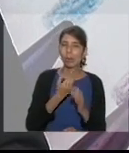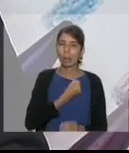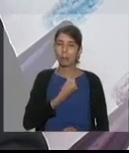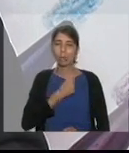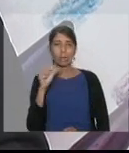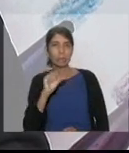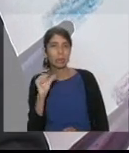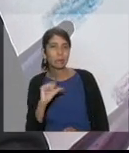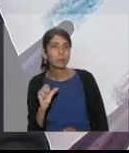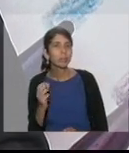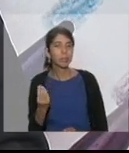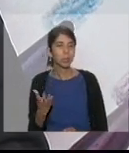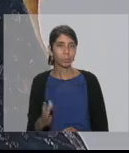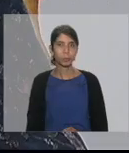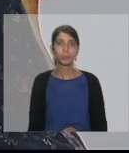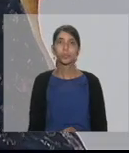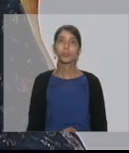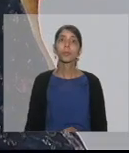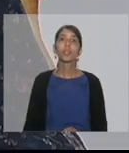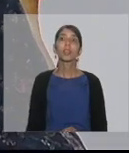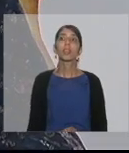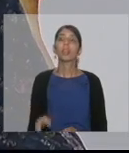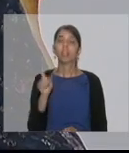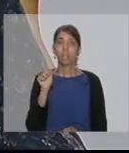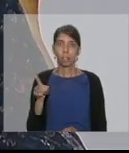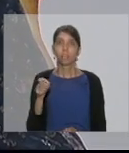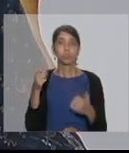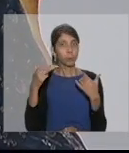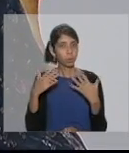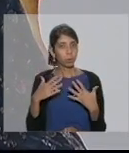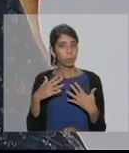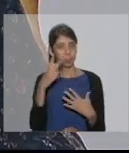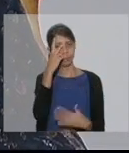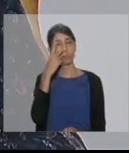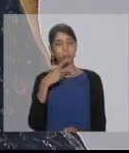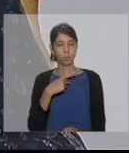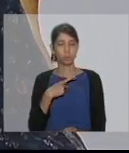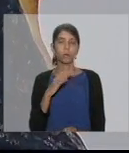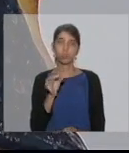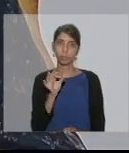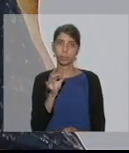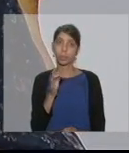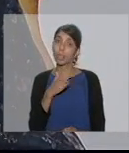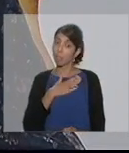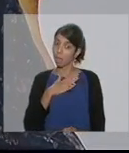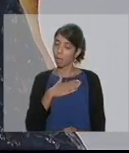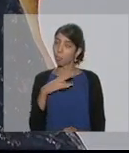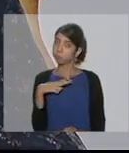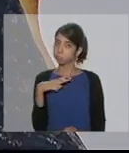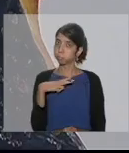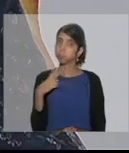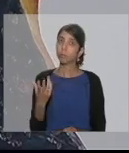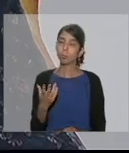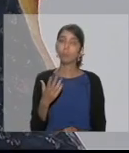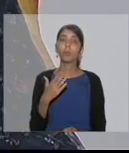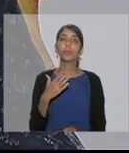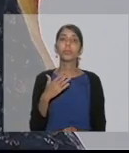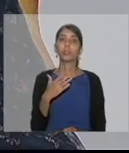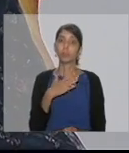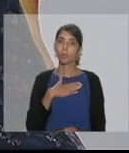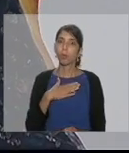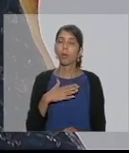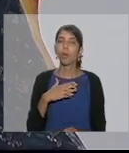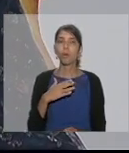pleno verão. Na verdade, sim, a Pepper falou que é algo muito pessoal, realmente, né? Eu, particularmente, eu gosto de